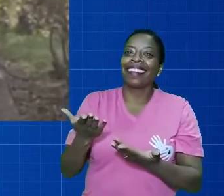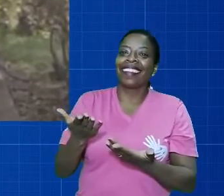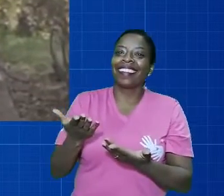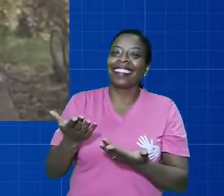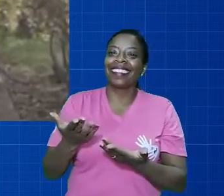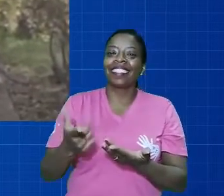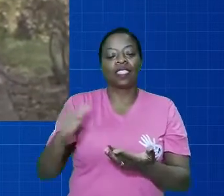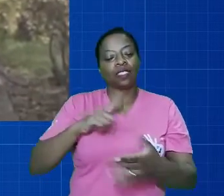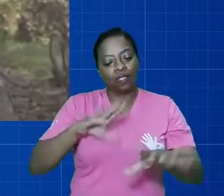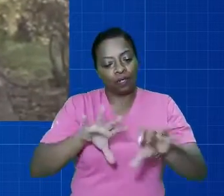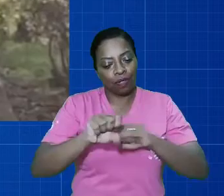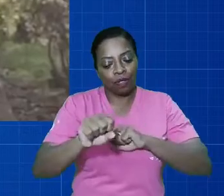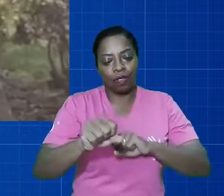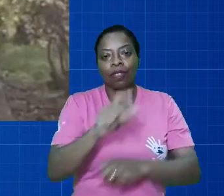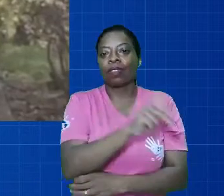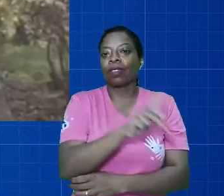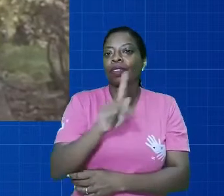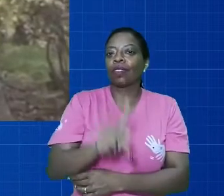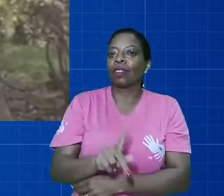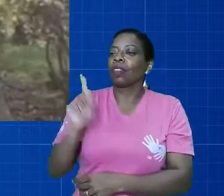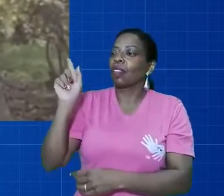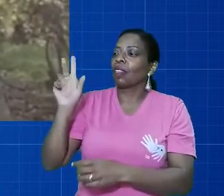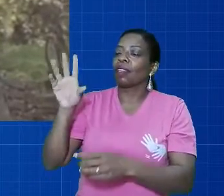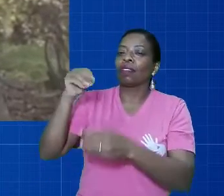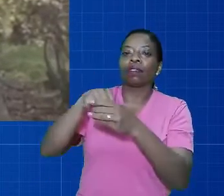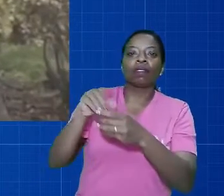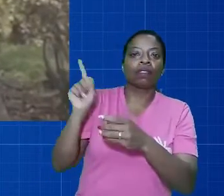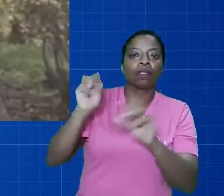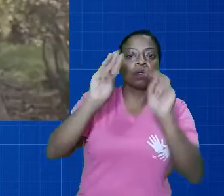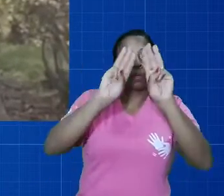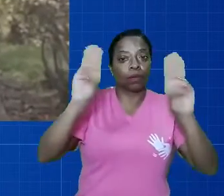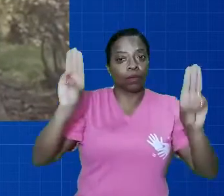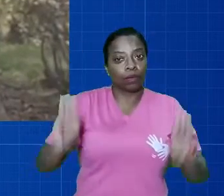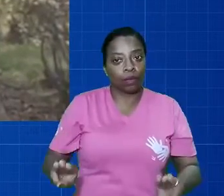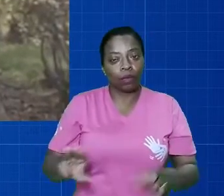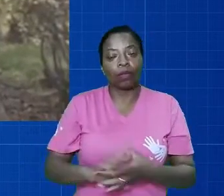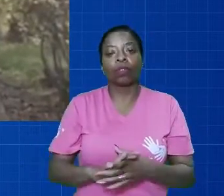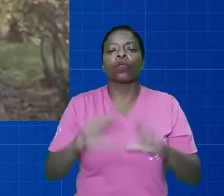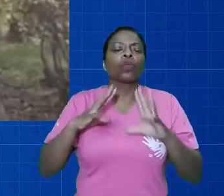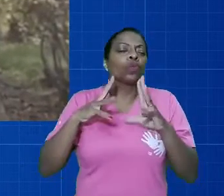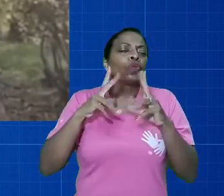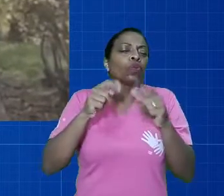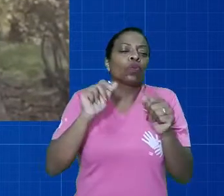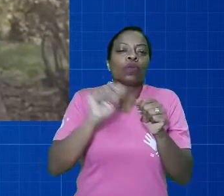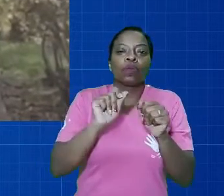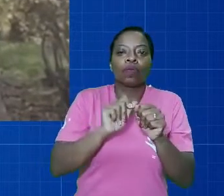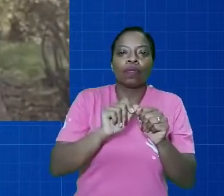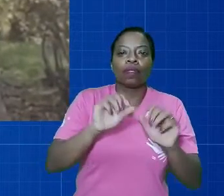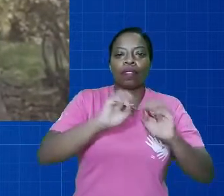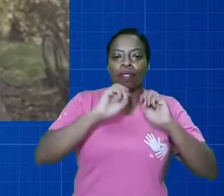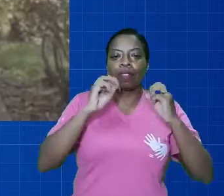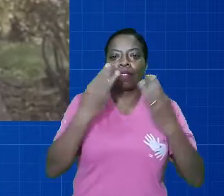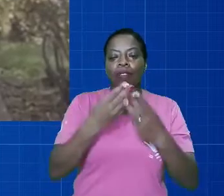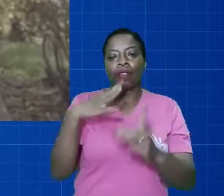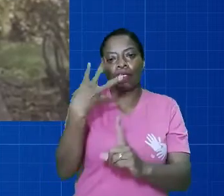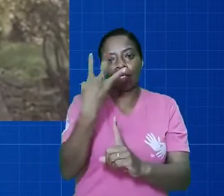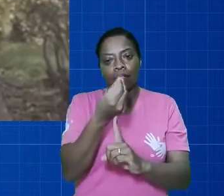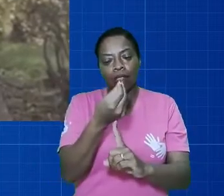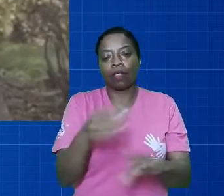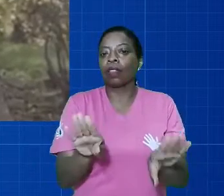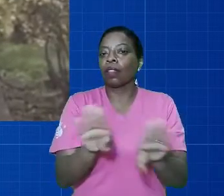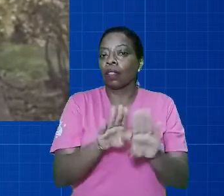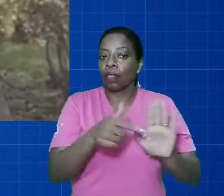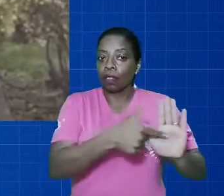de professores. Então, esse cuidado de tudo que era produzido na oficina de arte, também ser